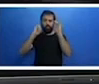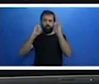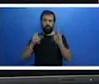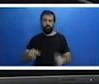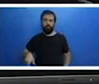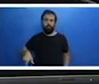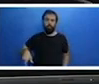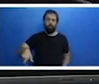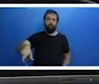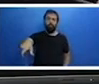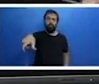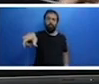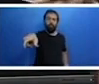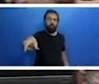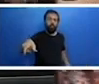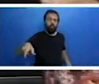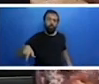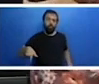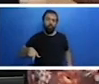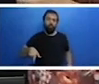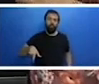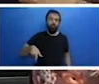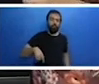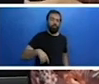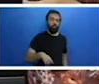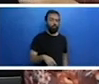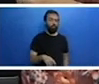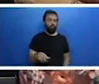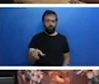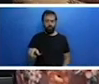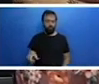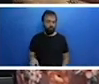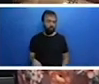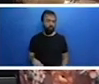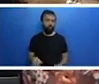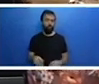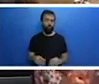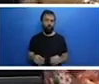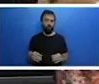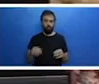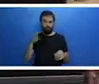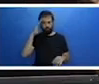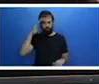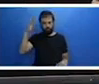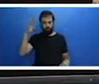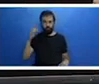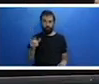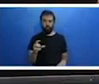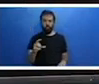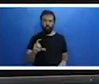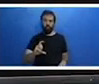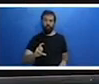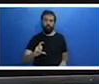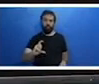reta quantas casas ela quiser. O peão vai de uma em uma e captura na